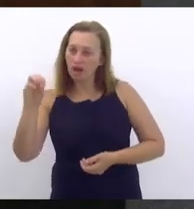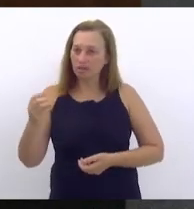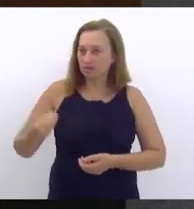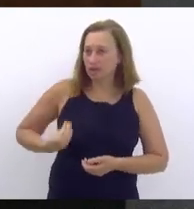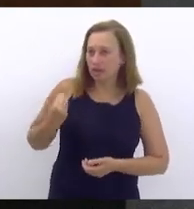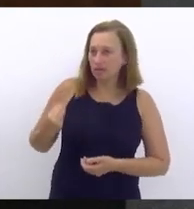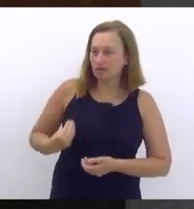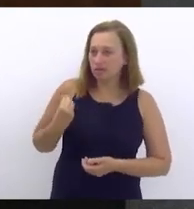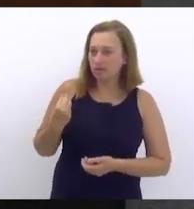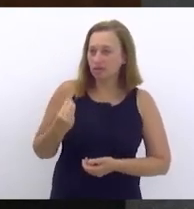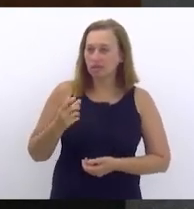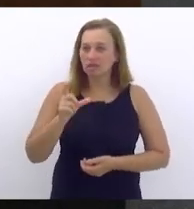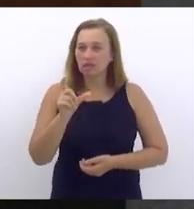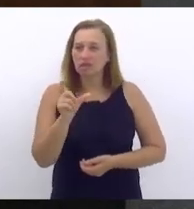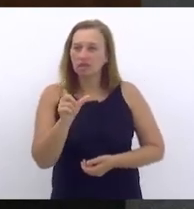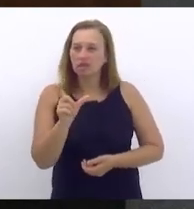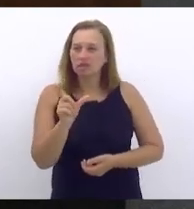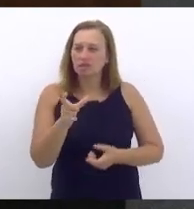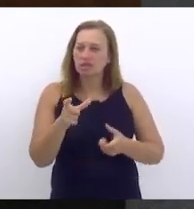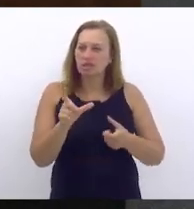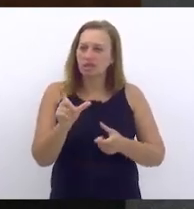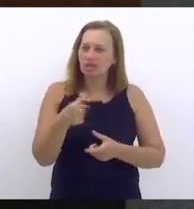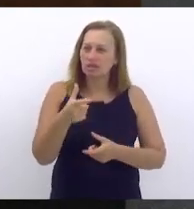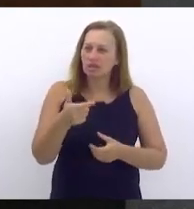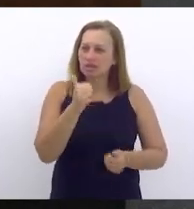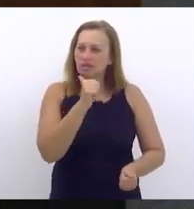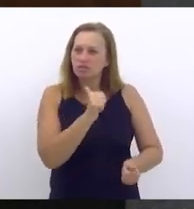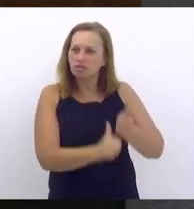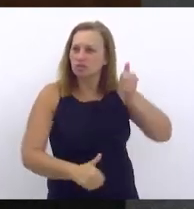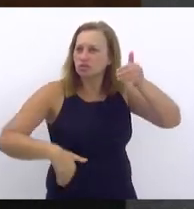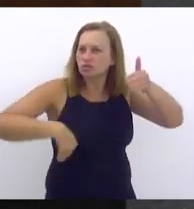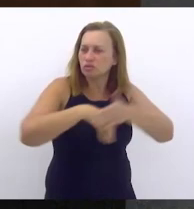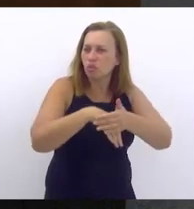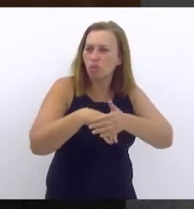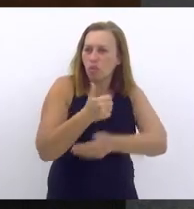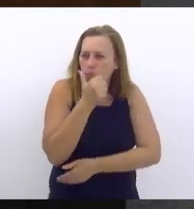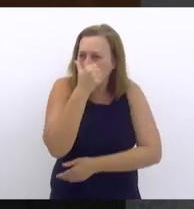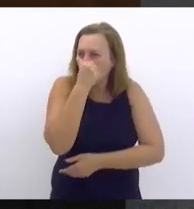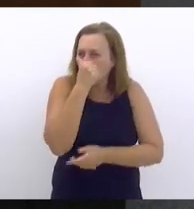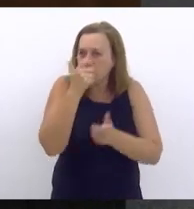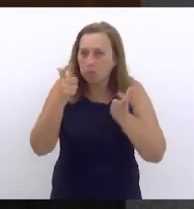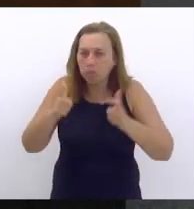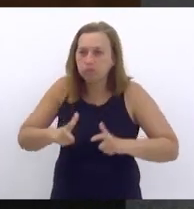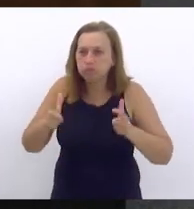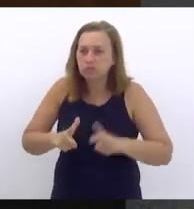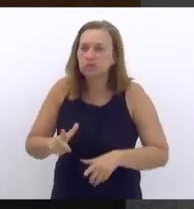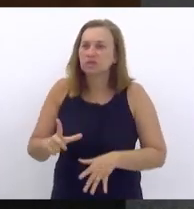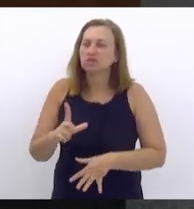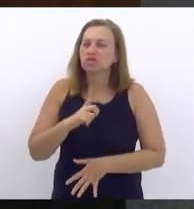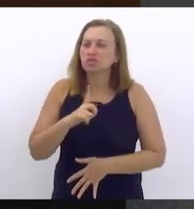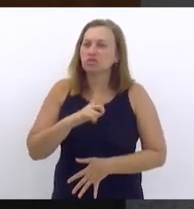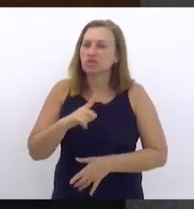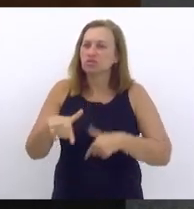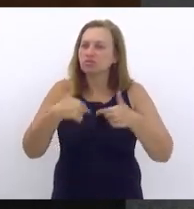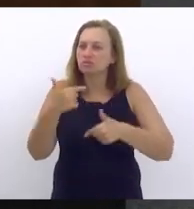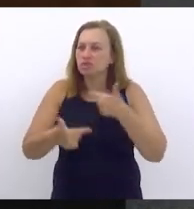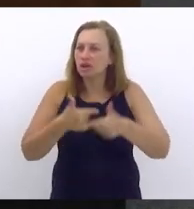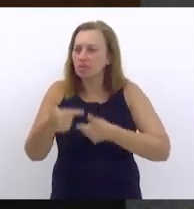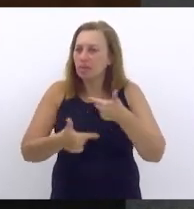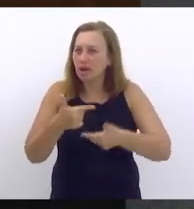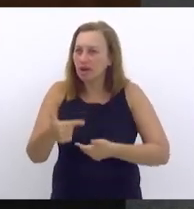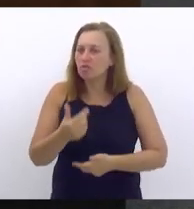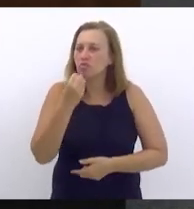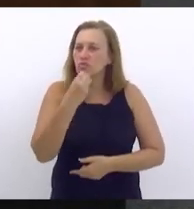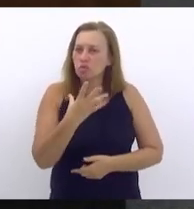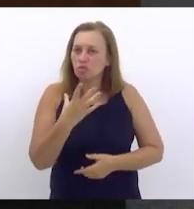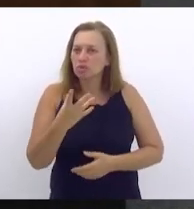ingressos esgotados em 4 horas, aquele caldeirão vai ferver e aqui tivemos uma atuação ímpar de deputados